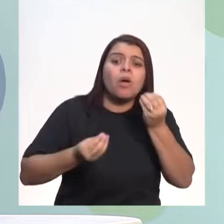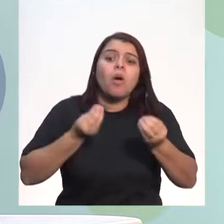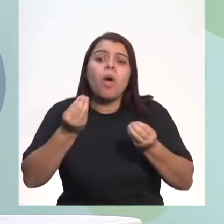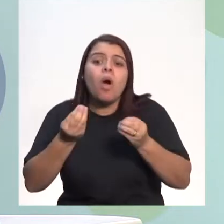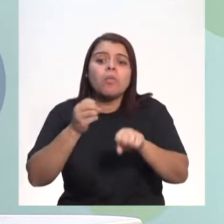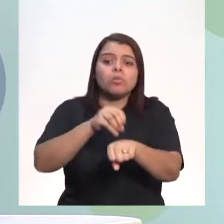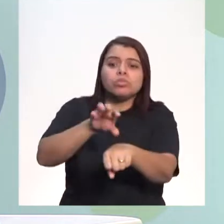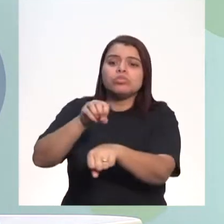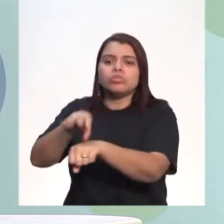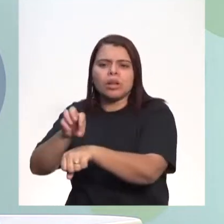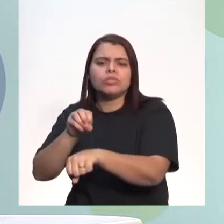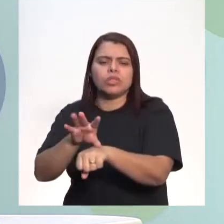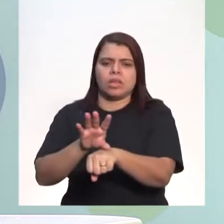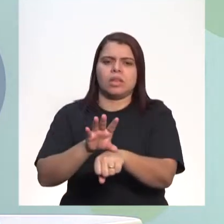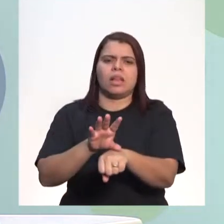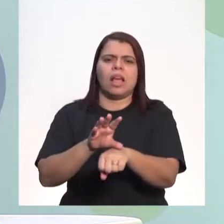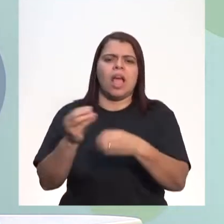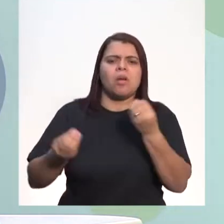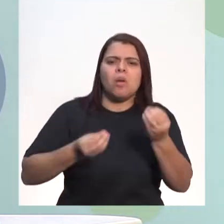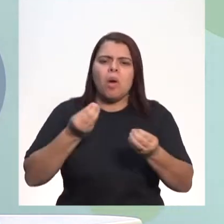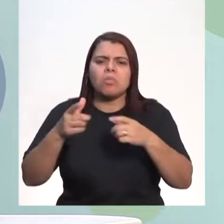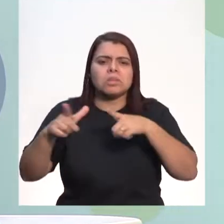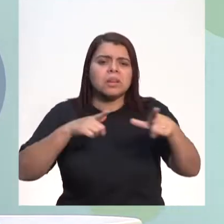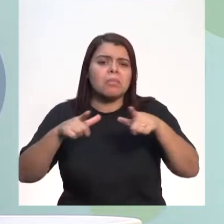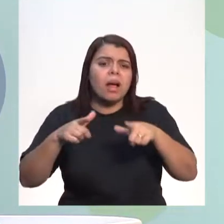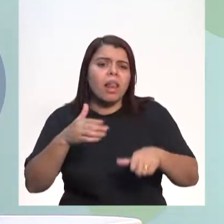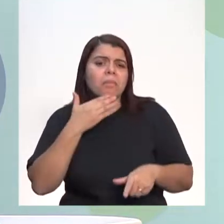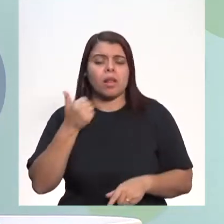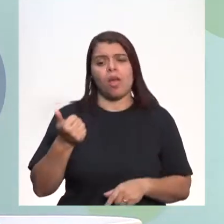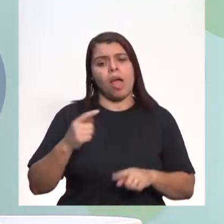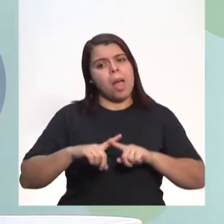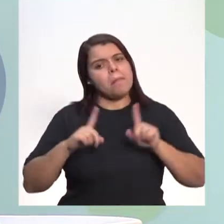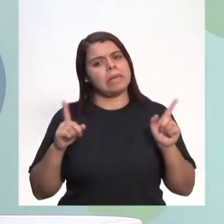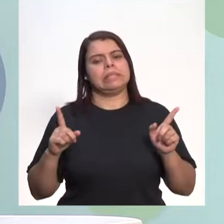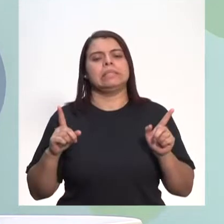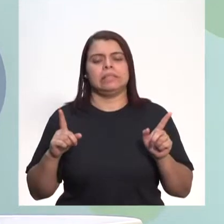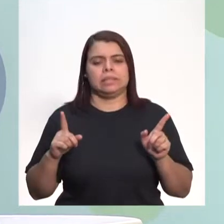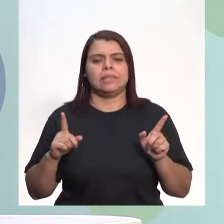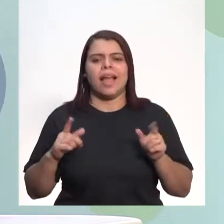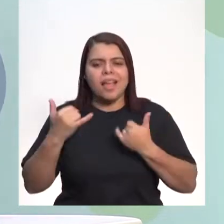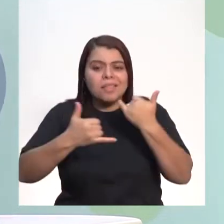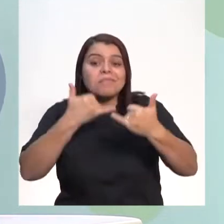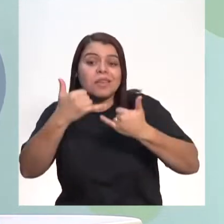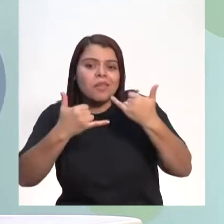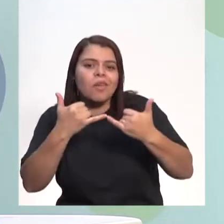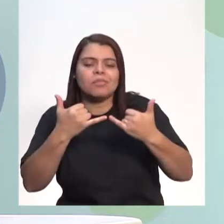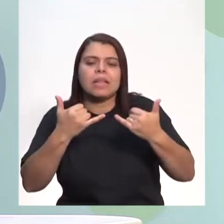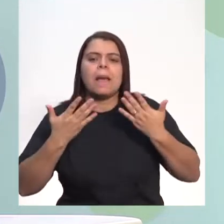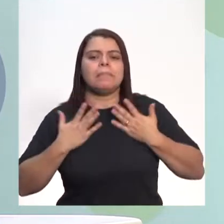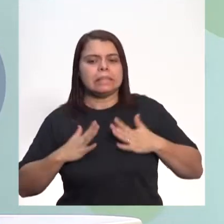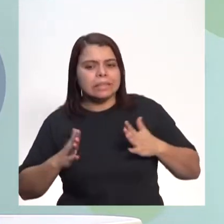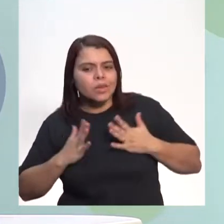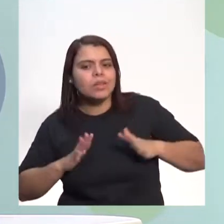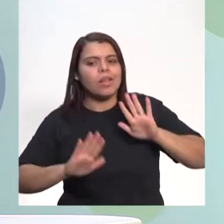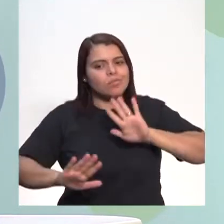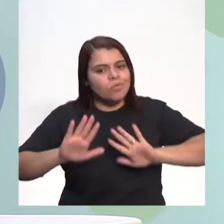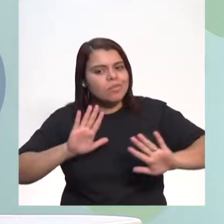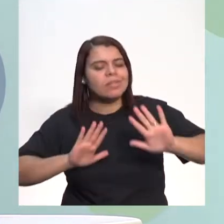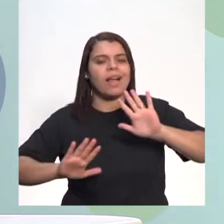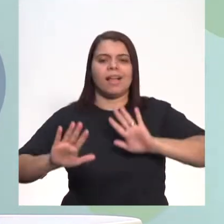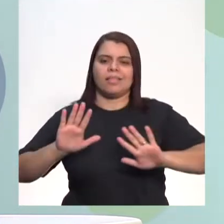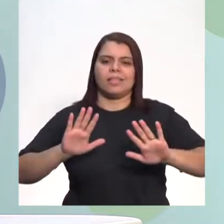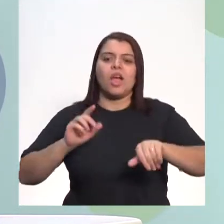de referência, leitura complementar. Então, eu até brinquei, se na organização da TPC a gente não tomar um pouquinho de cuidado com a gestão do